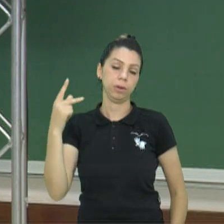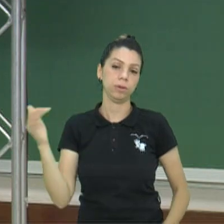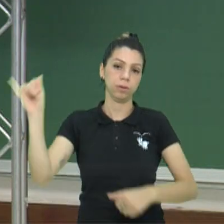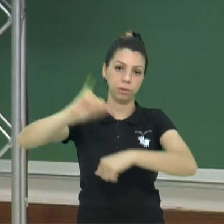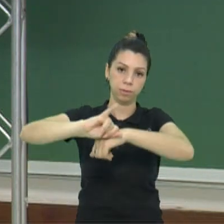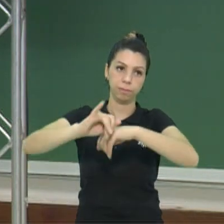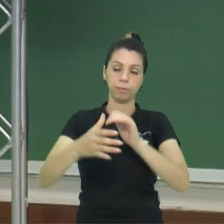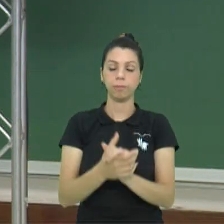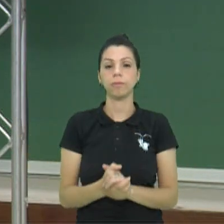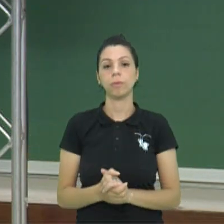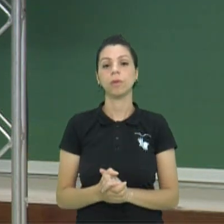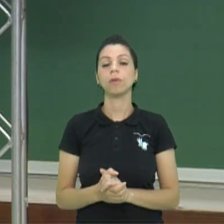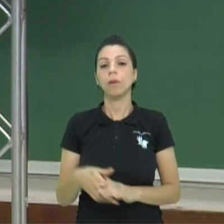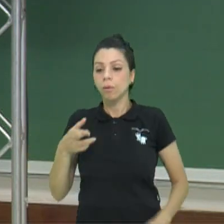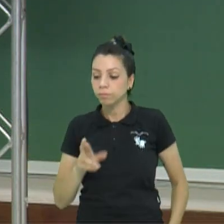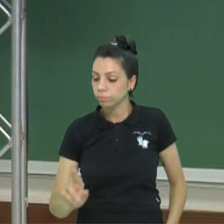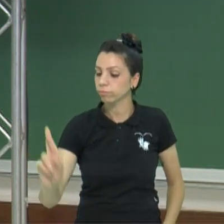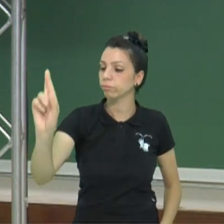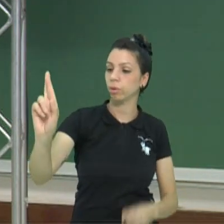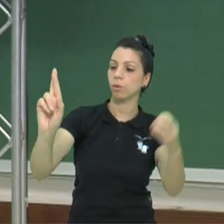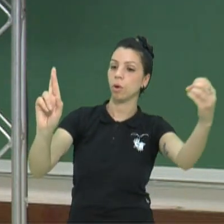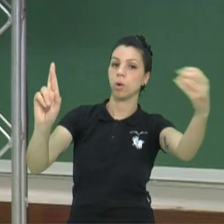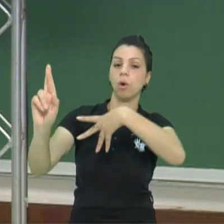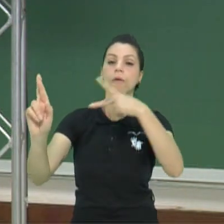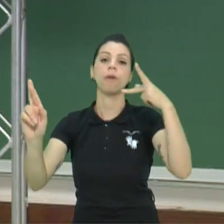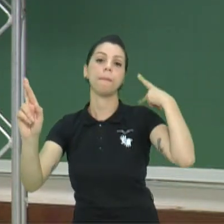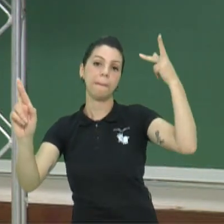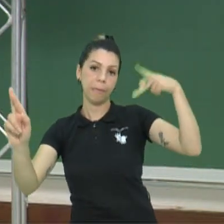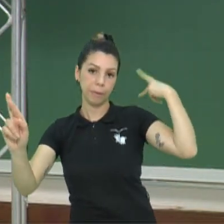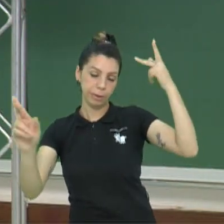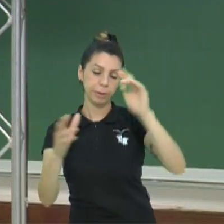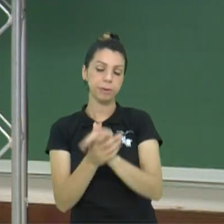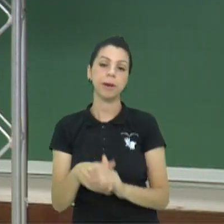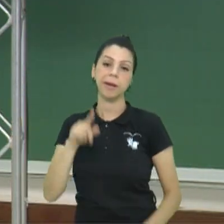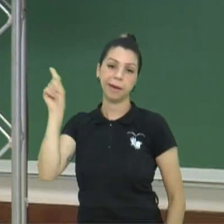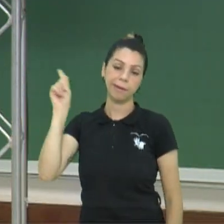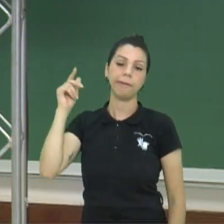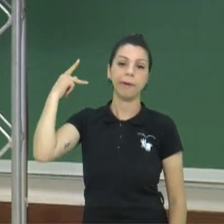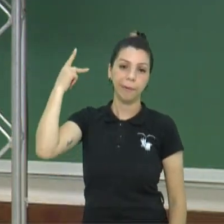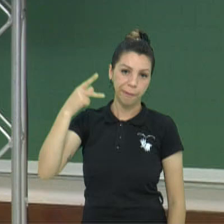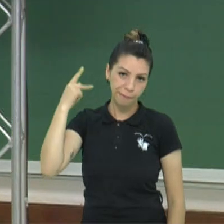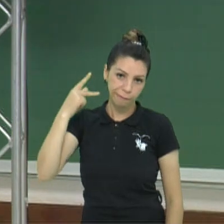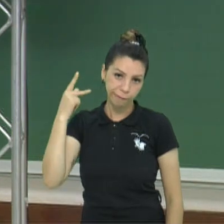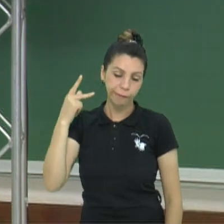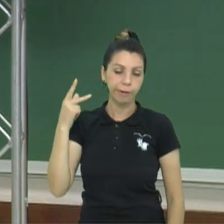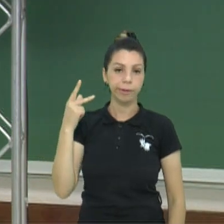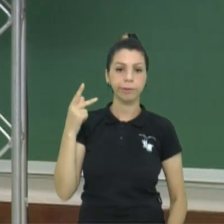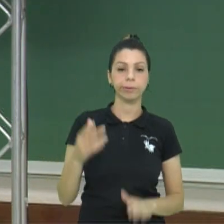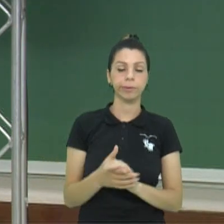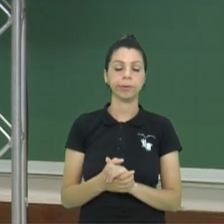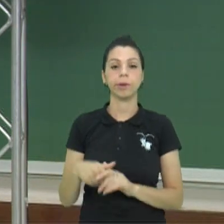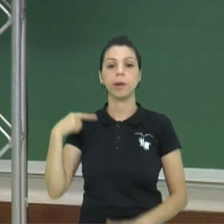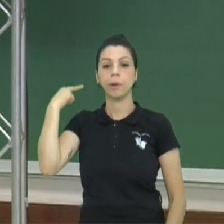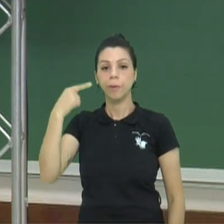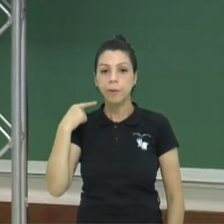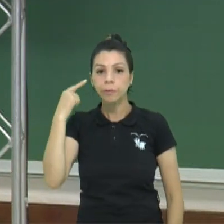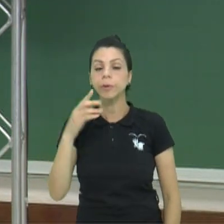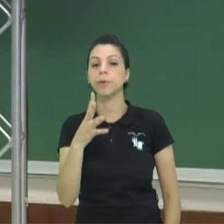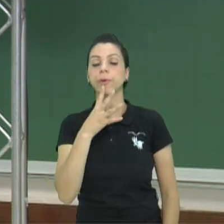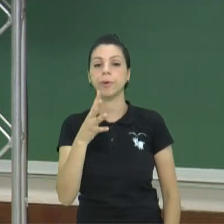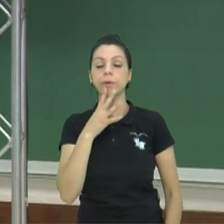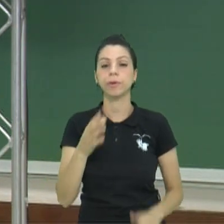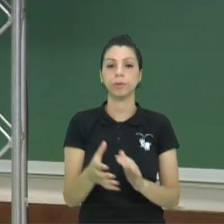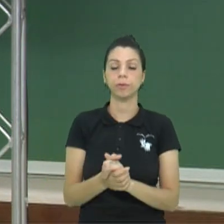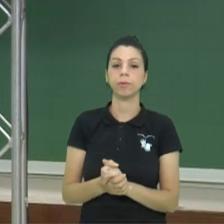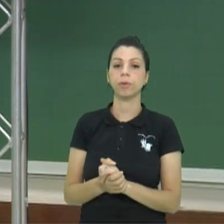como nova política. Ele foi governador de Alagoas desde 87 e tornou-se conhecido por